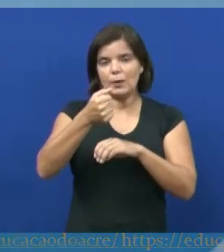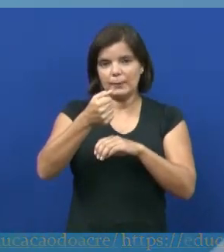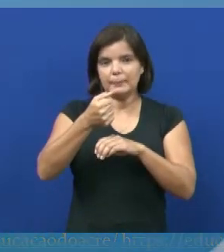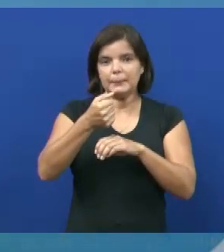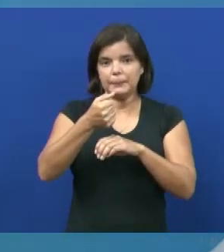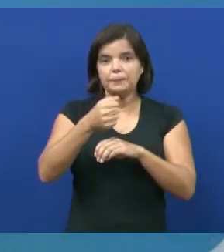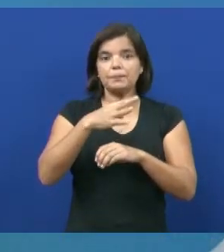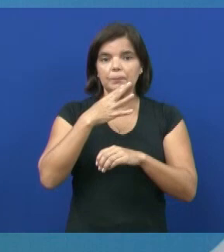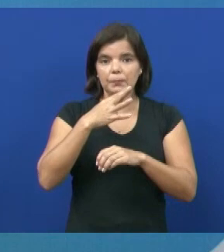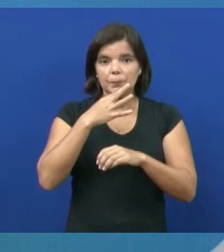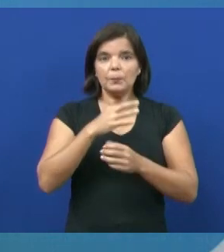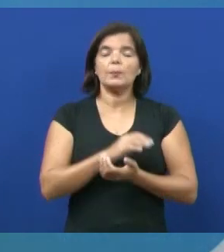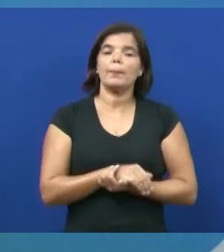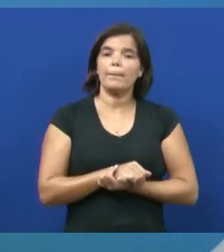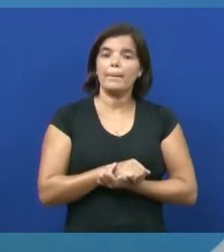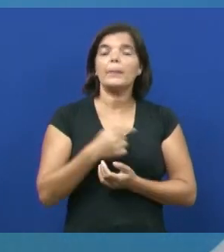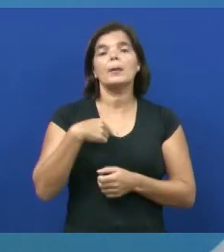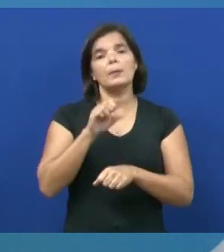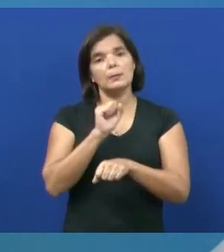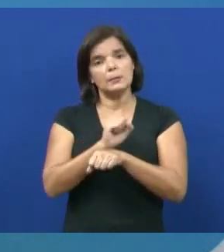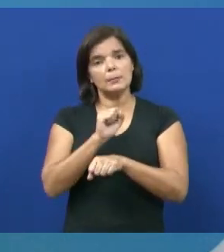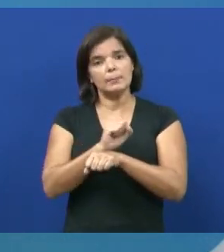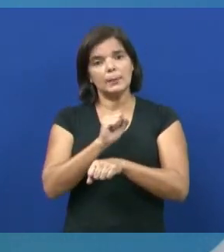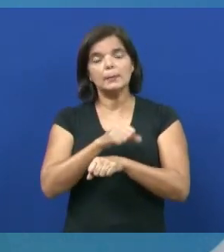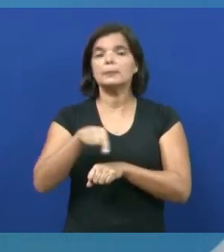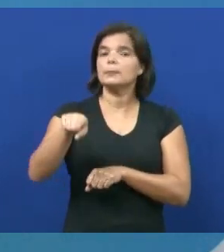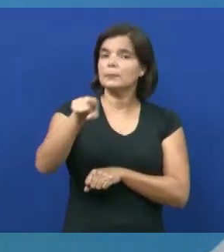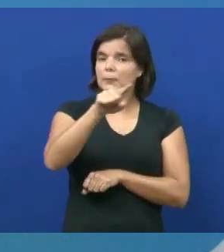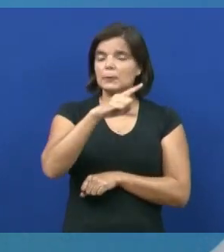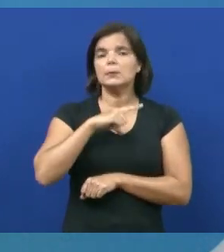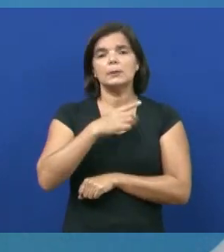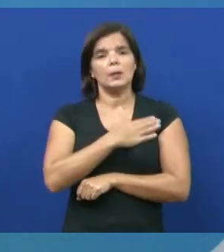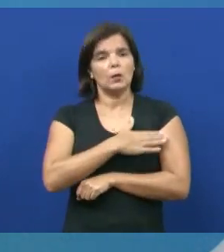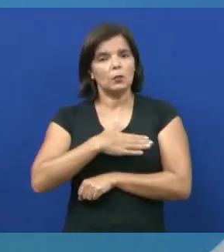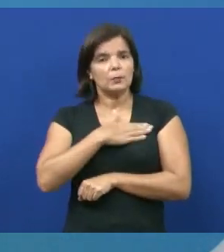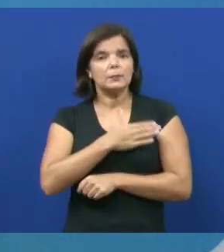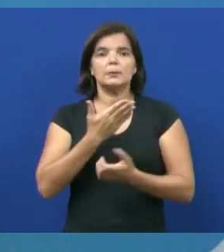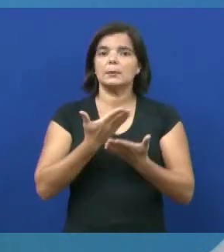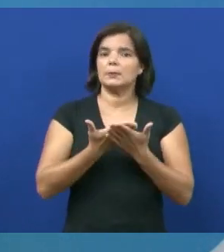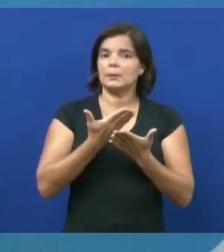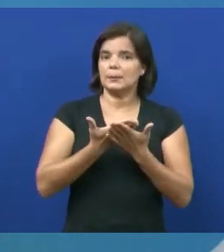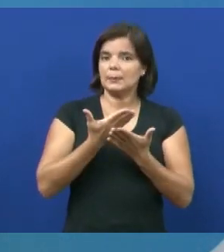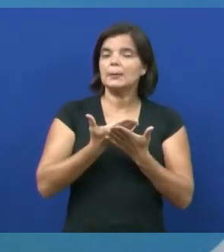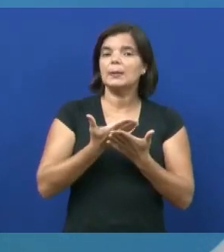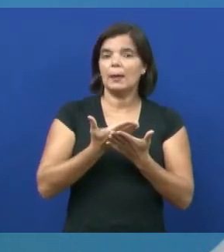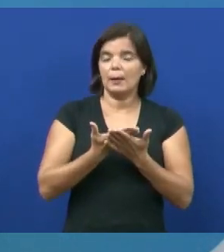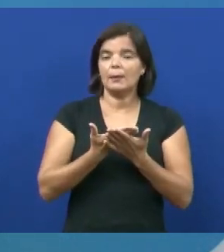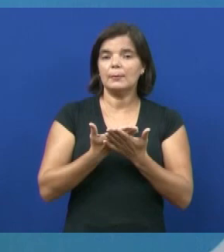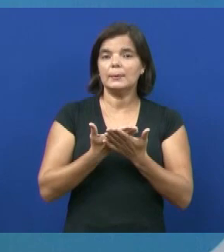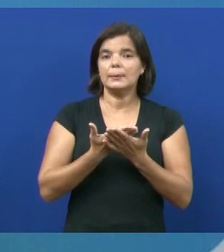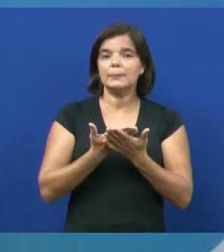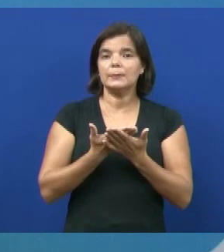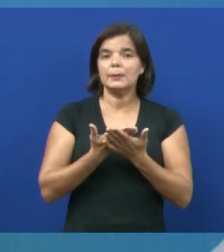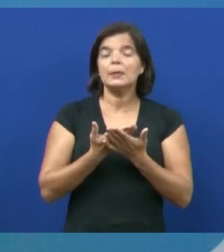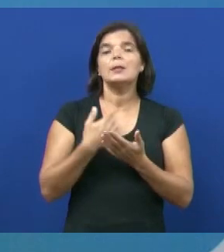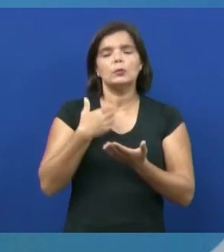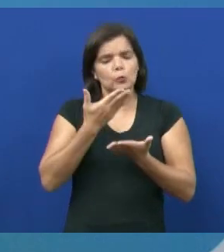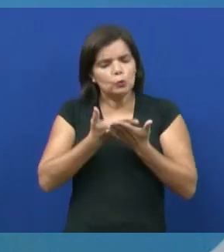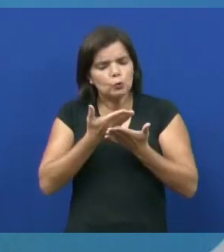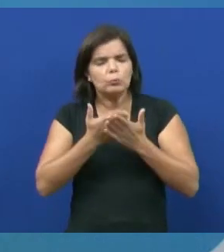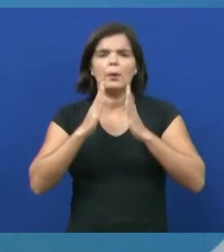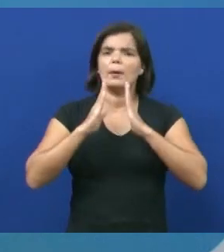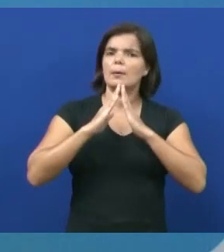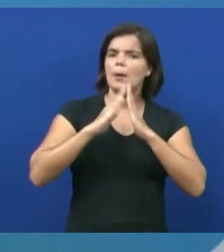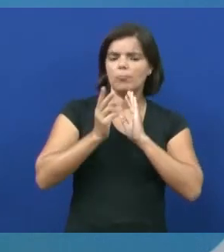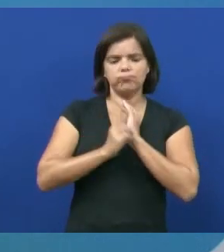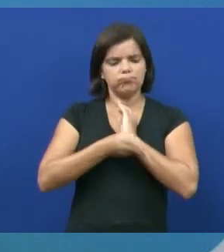desse conhecimento. Espero que vocês tenham gostado dessa aula. Tá? E procurem estudar em